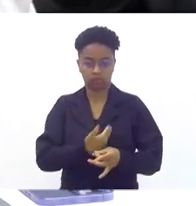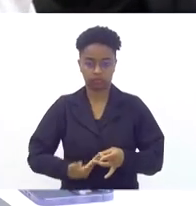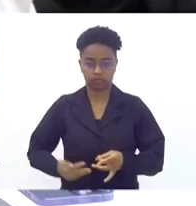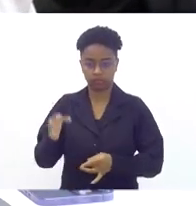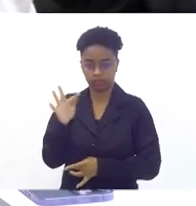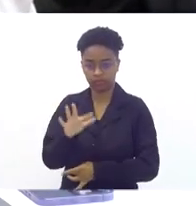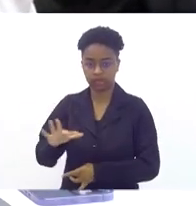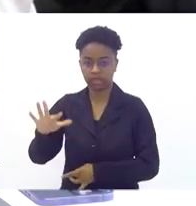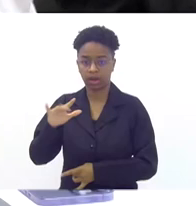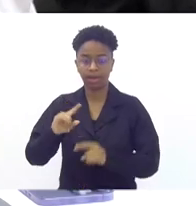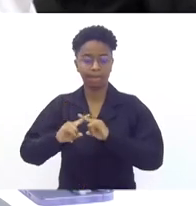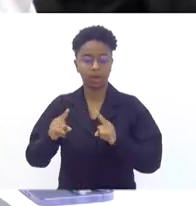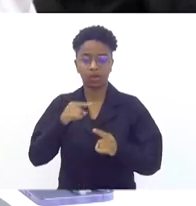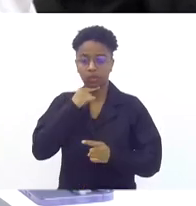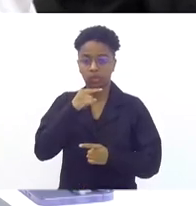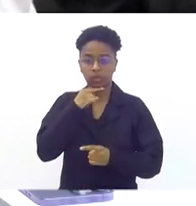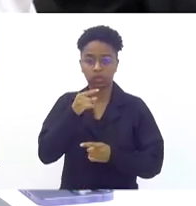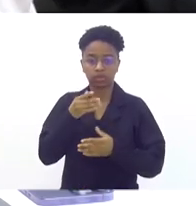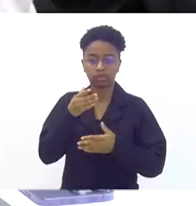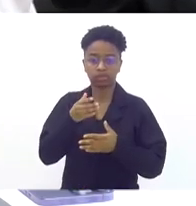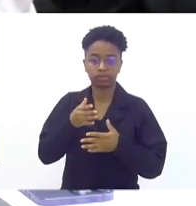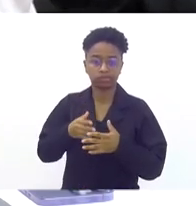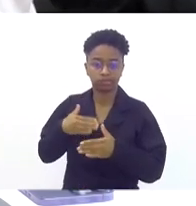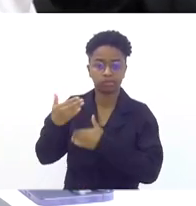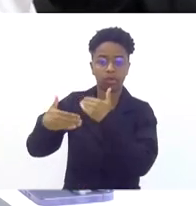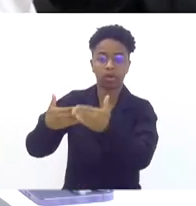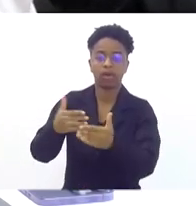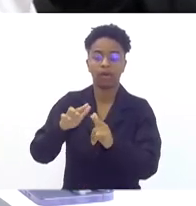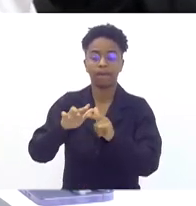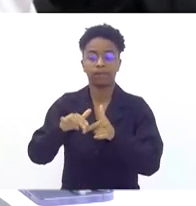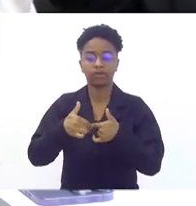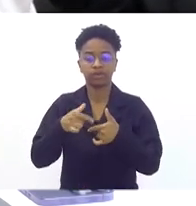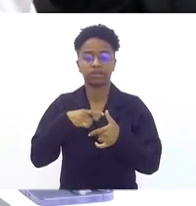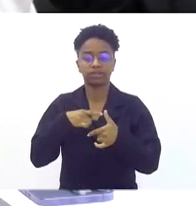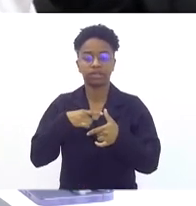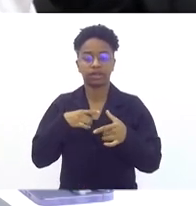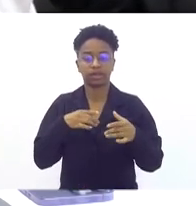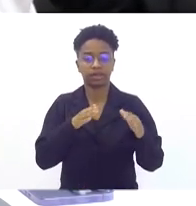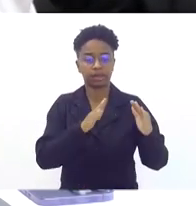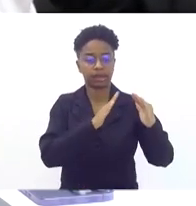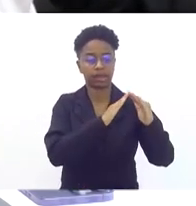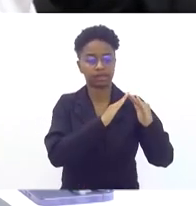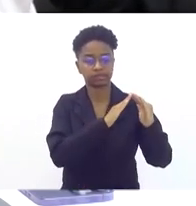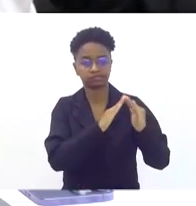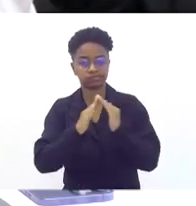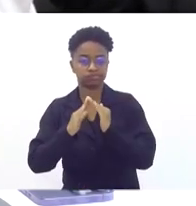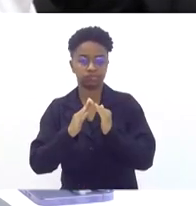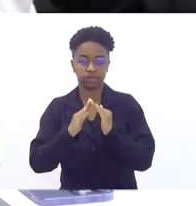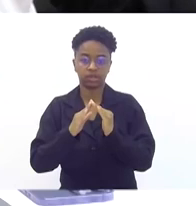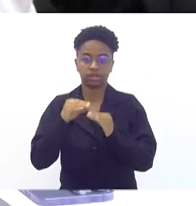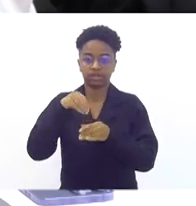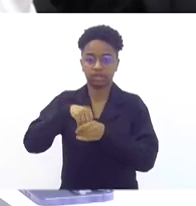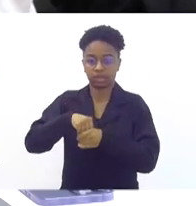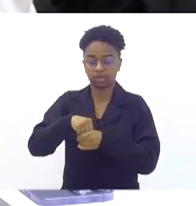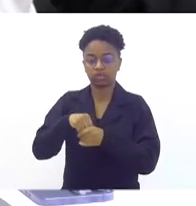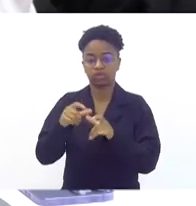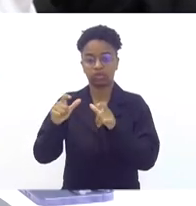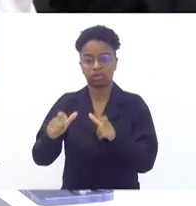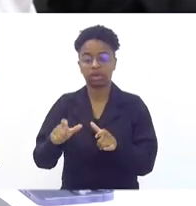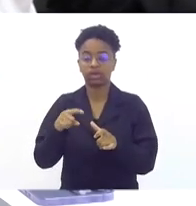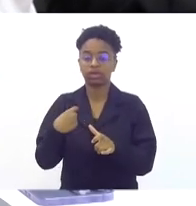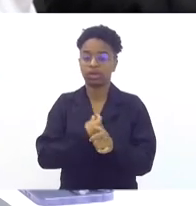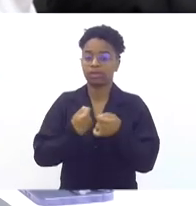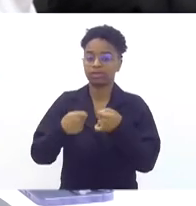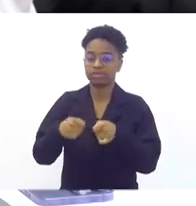impedido de progredir por puxadinhos em toda a comunidade eu tive que chamar um blindado da PM para que a gente possa